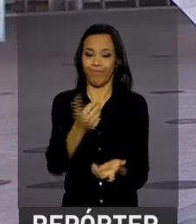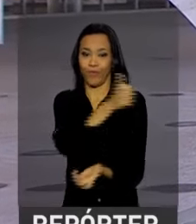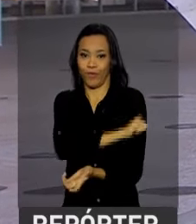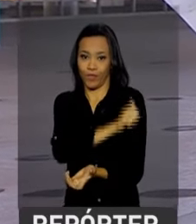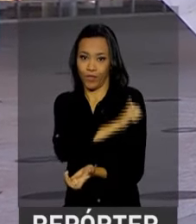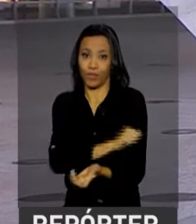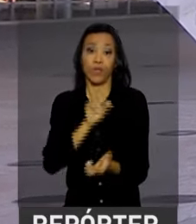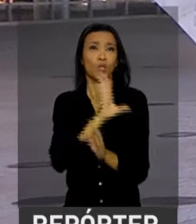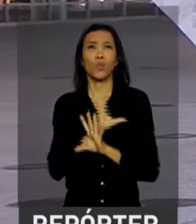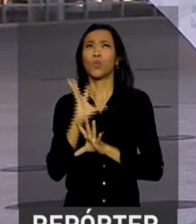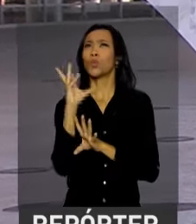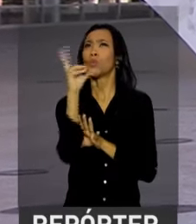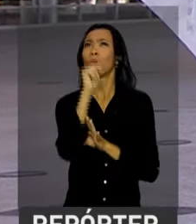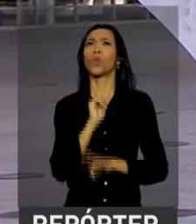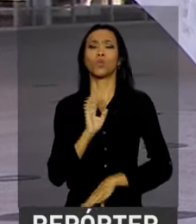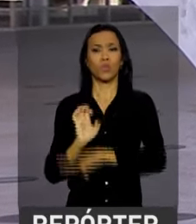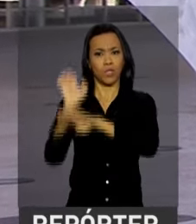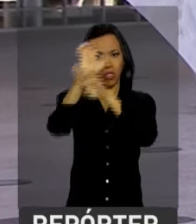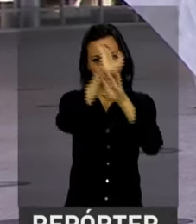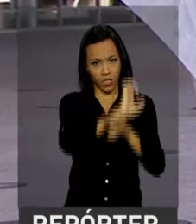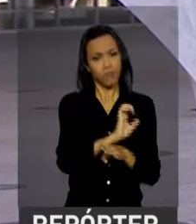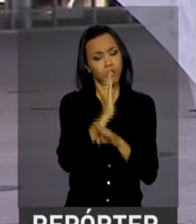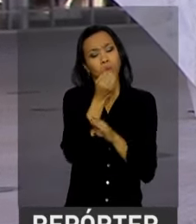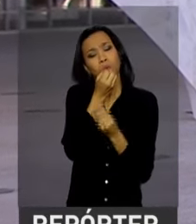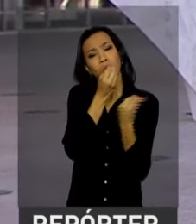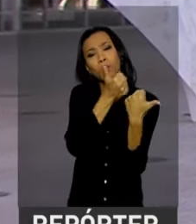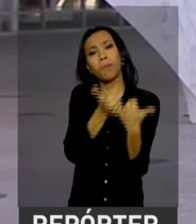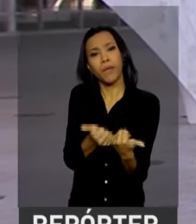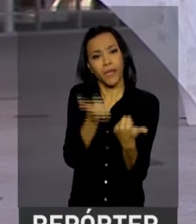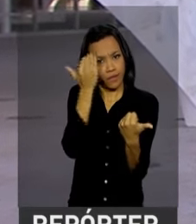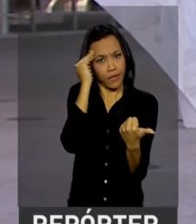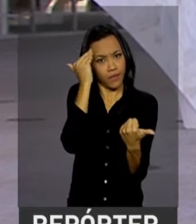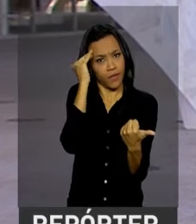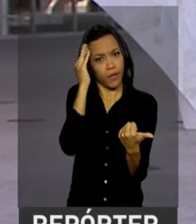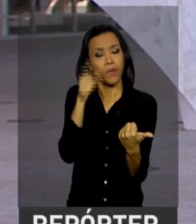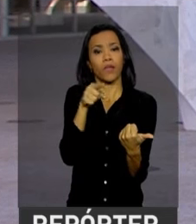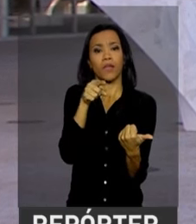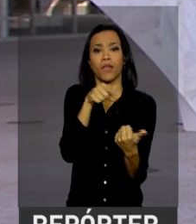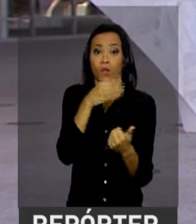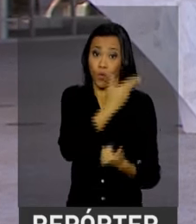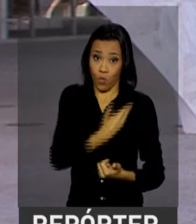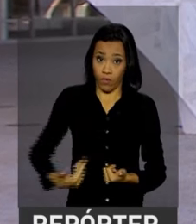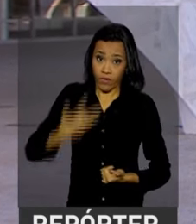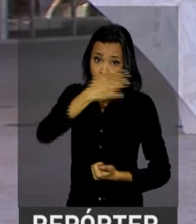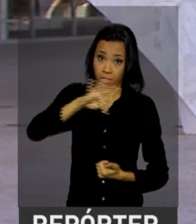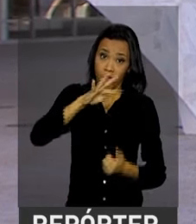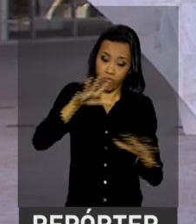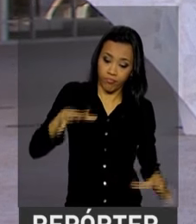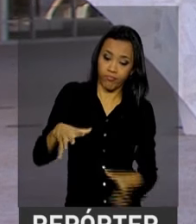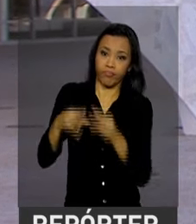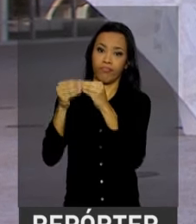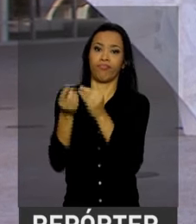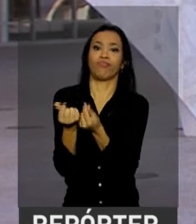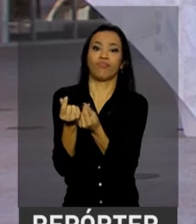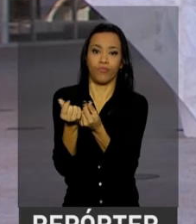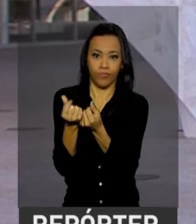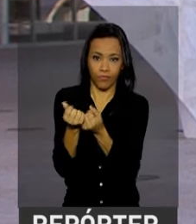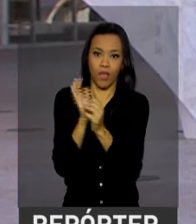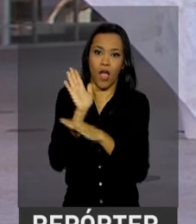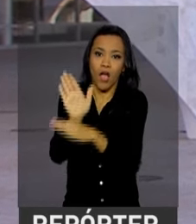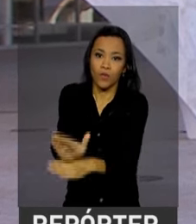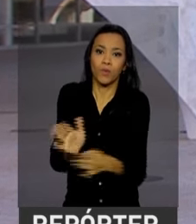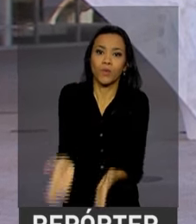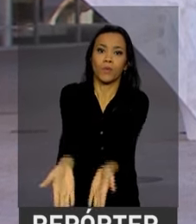os governadores entenderam a necessidade dessa ajuda complementar ao Rio de Janeiro e estão solidários para que não haja prejuízo